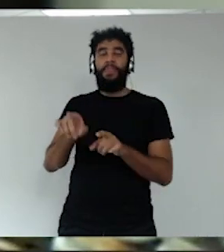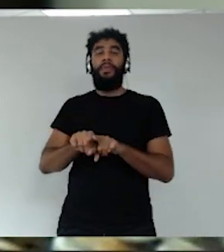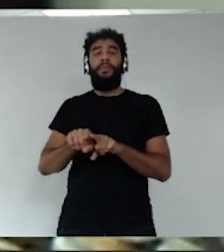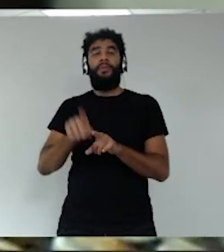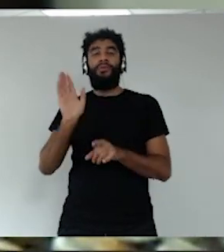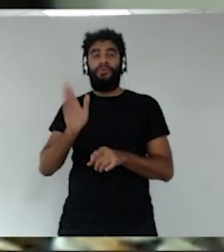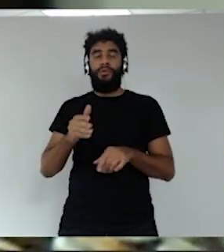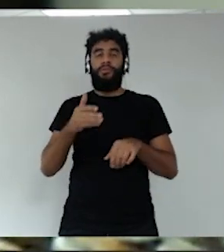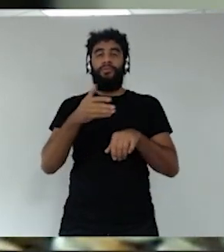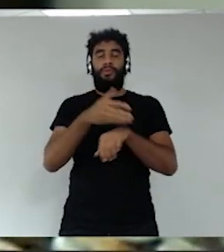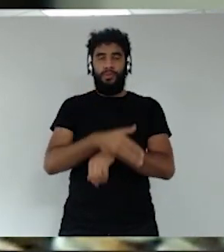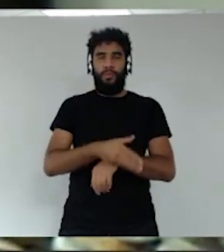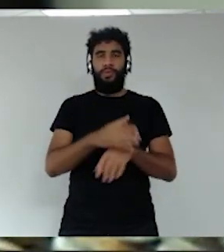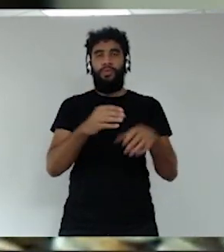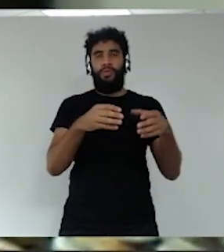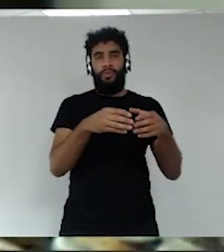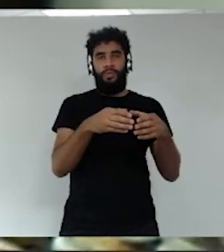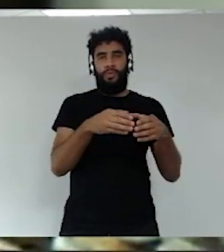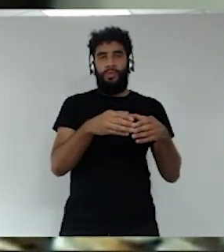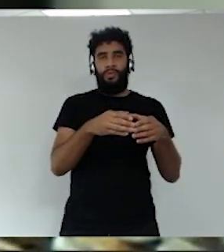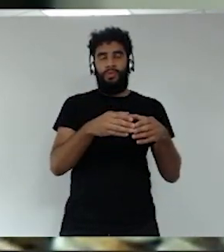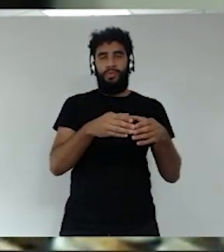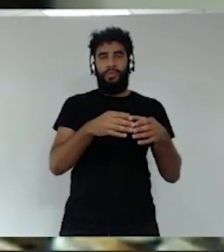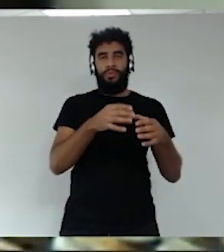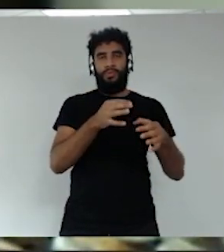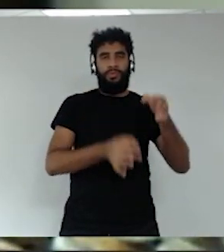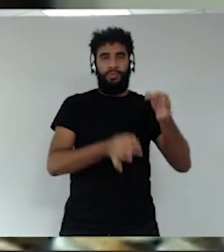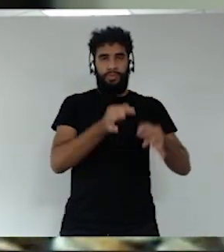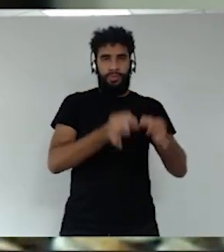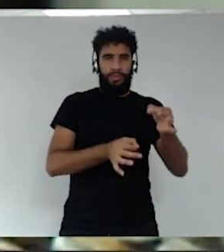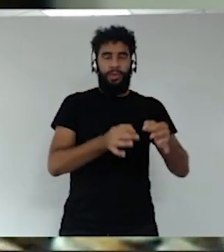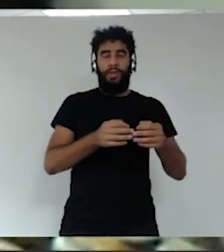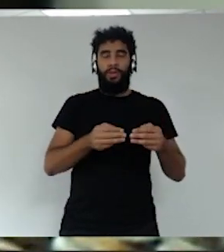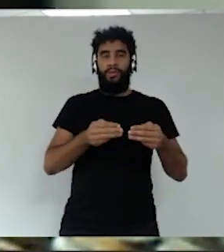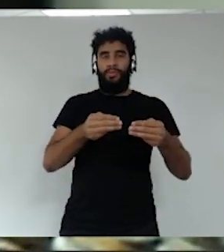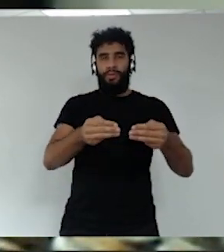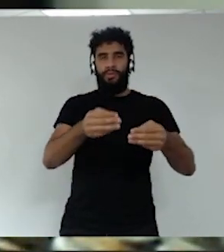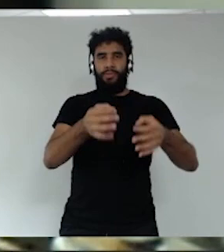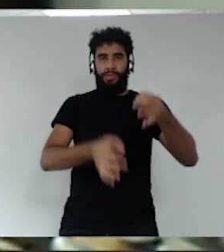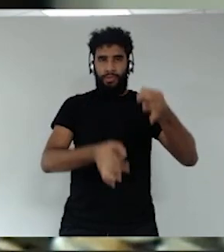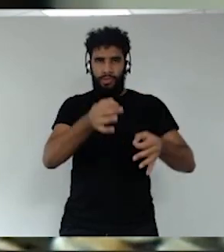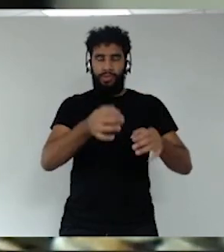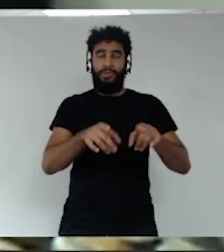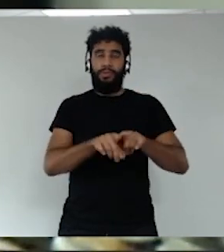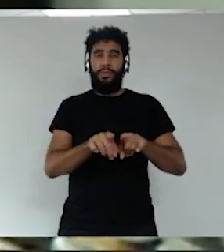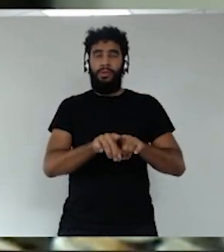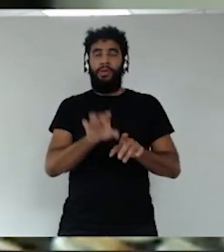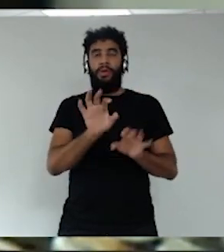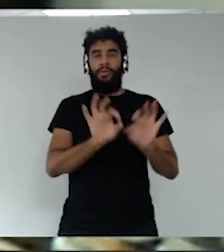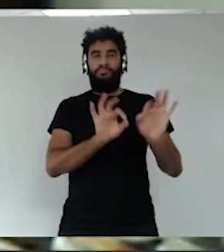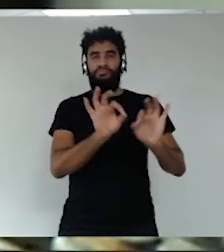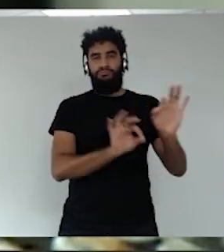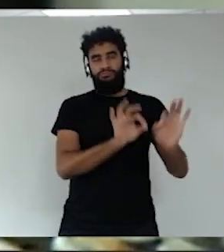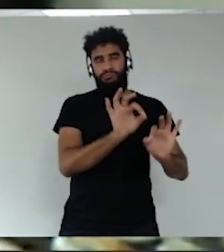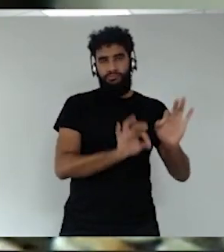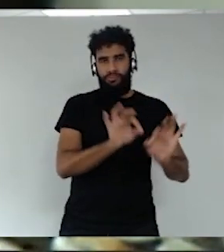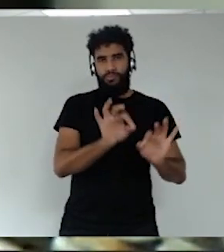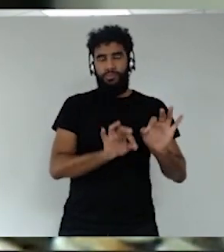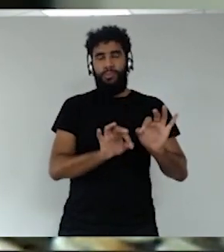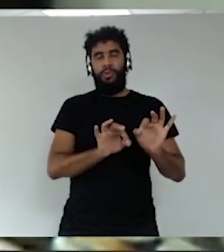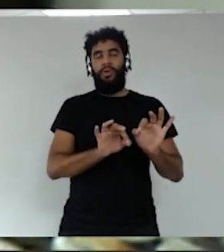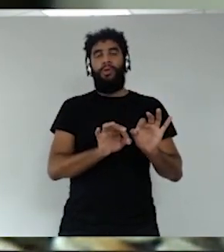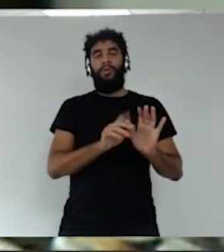com distinção a Comissão de Juristas no Ministério da Justiça e elaborou o anteprojeto da Lei de